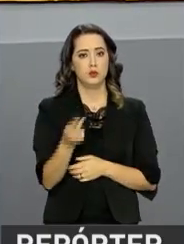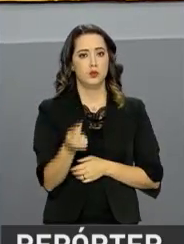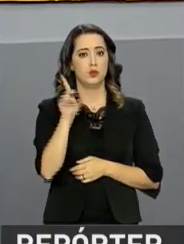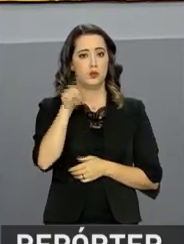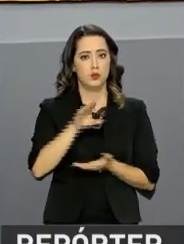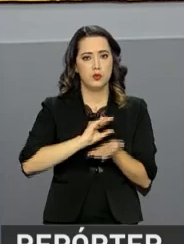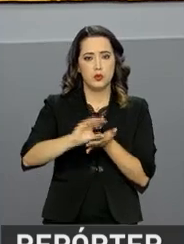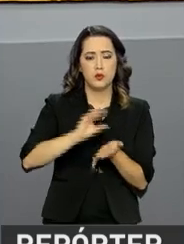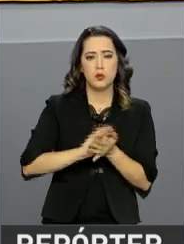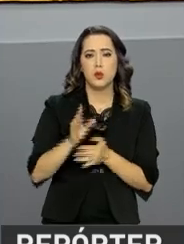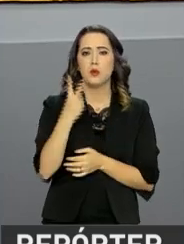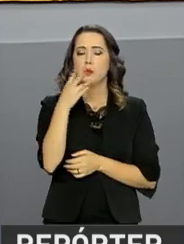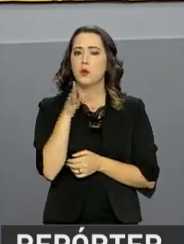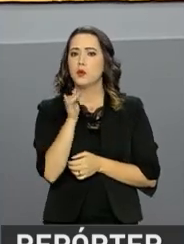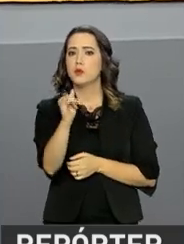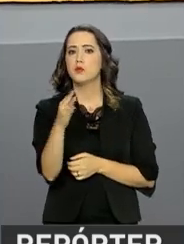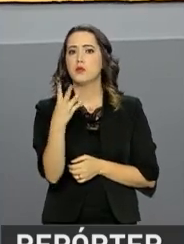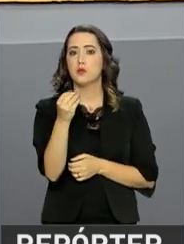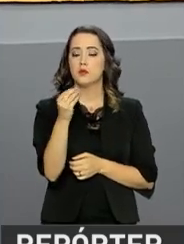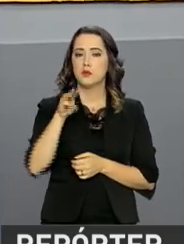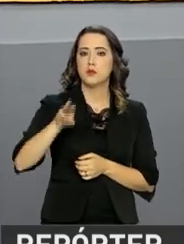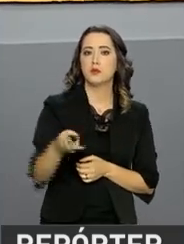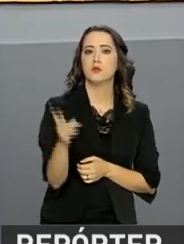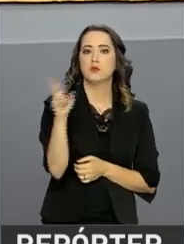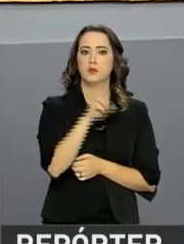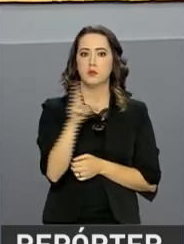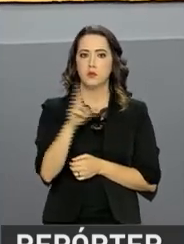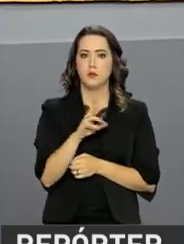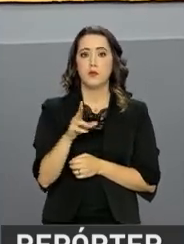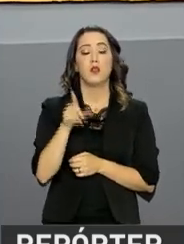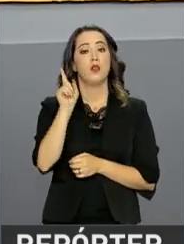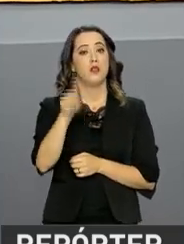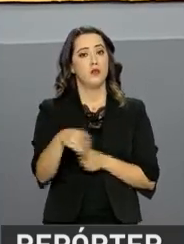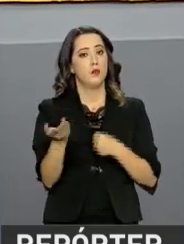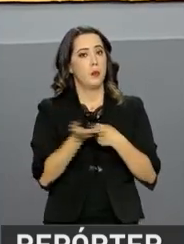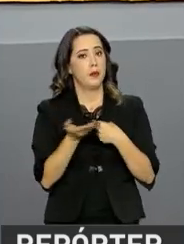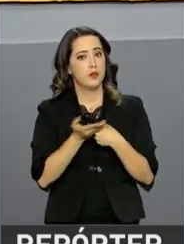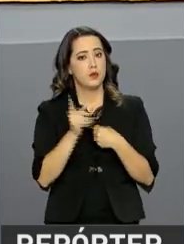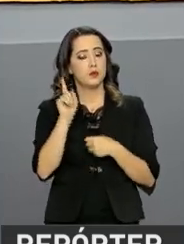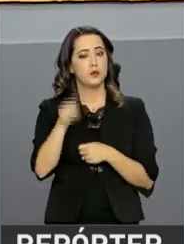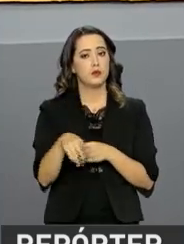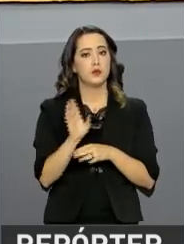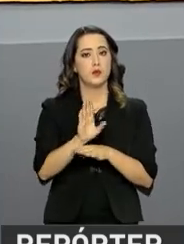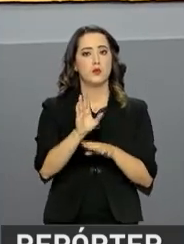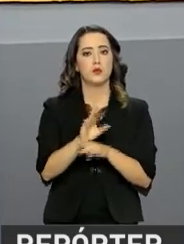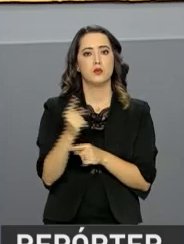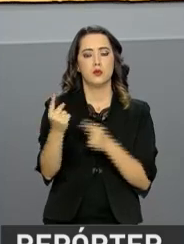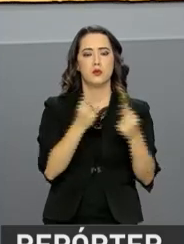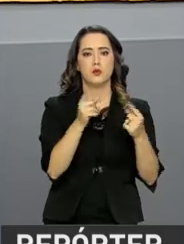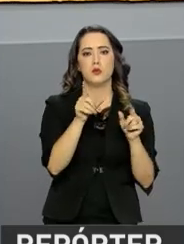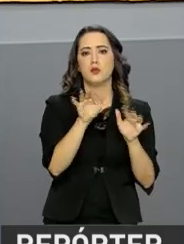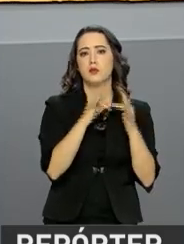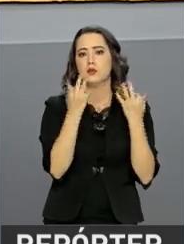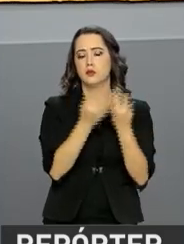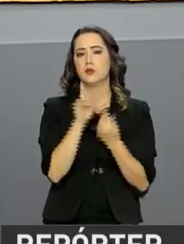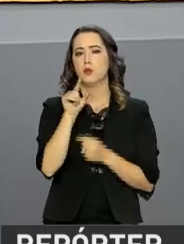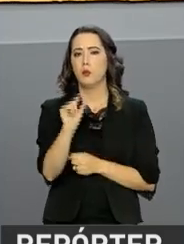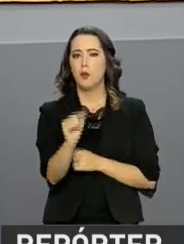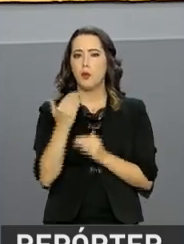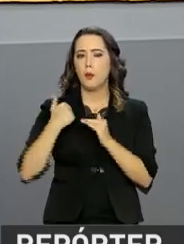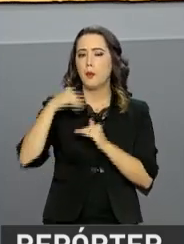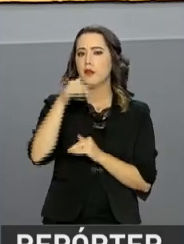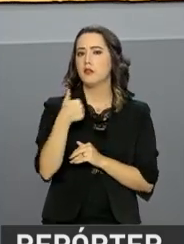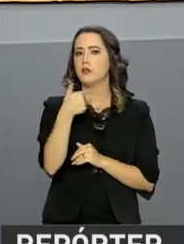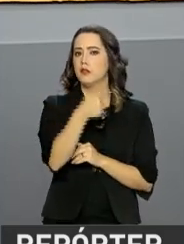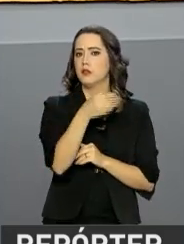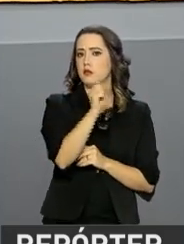repassado é de mais de dois bilhões e 400 milhões de reais eo valor médio do benefício para cada família é de pouco